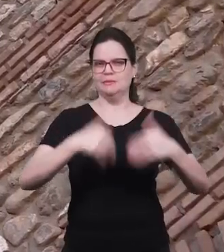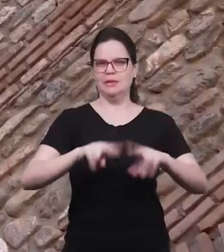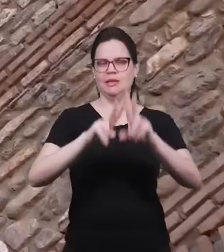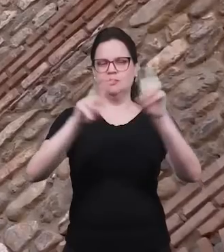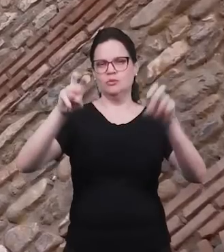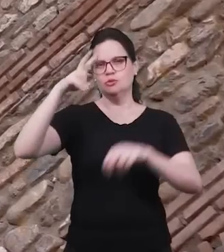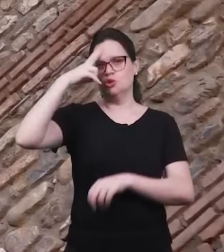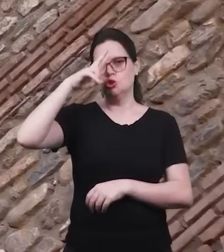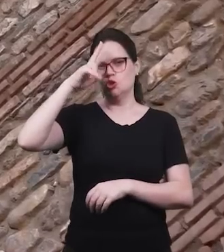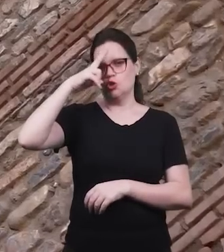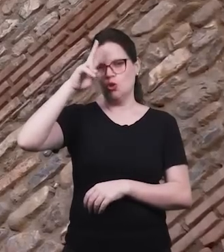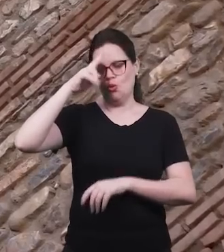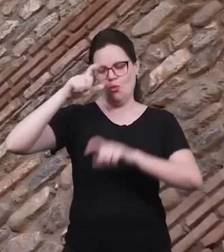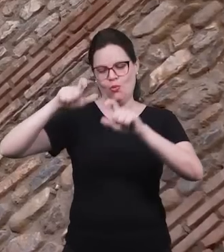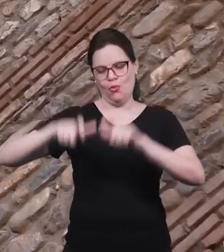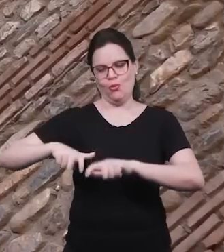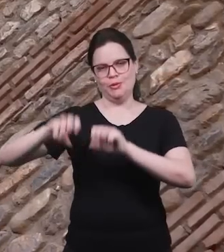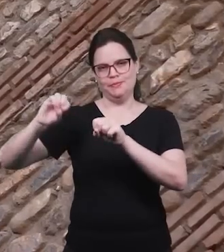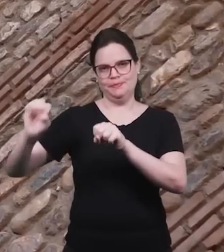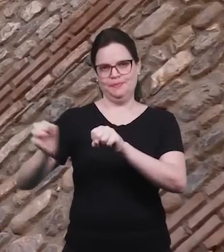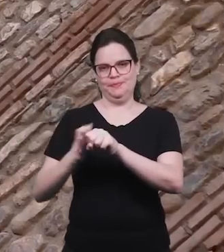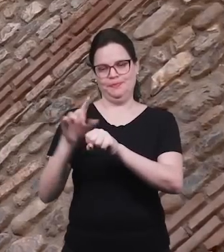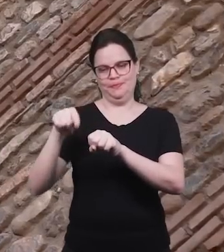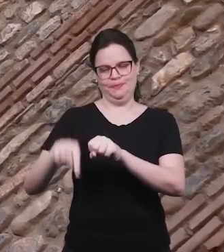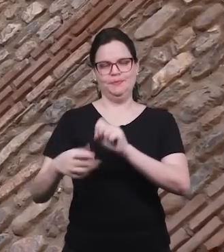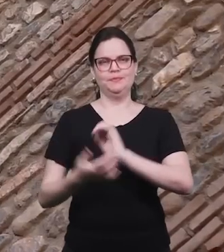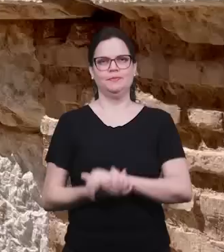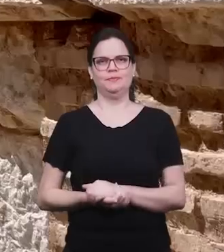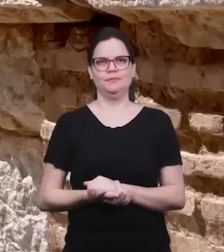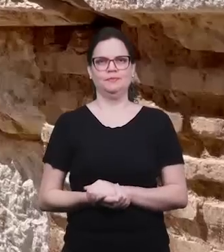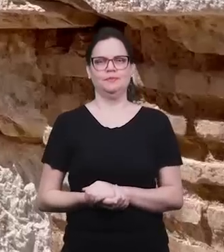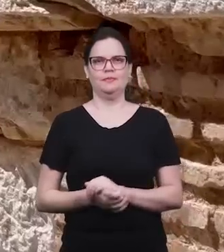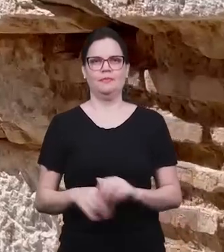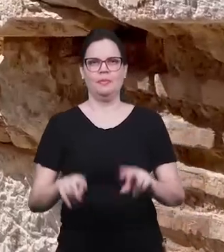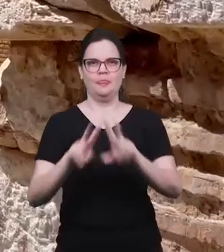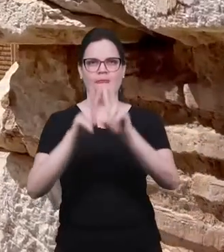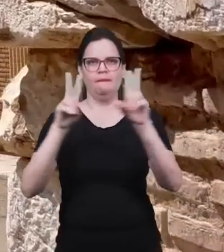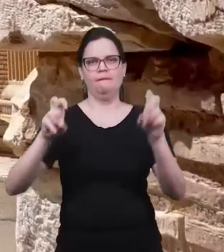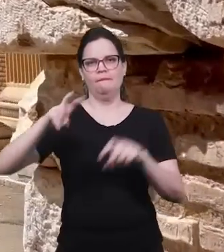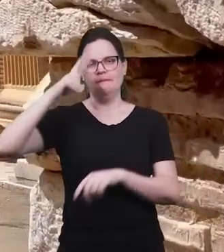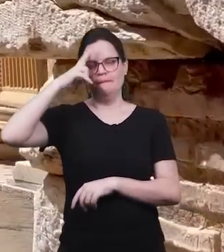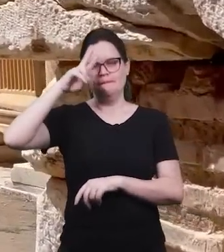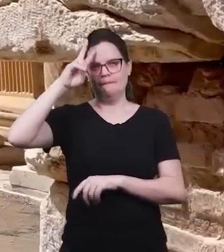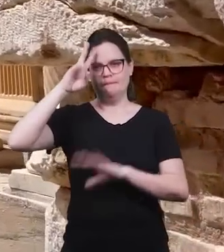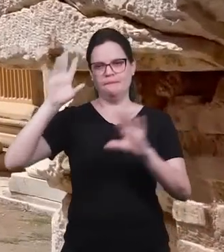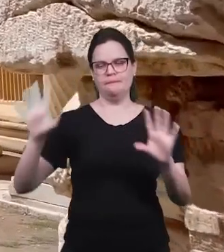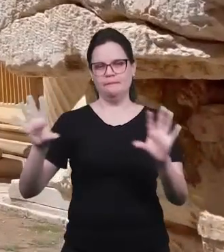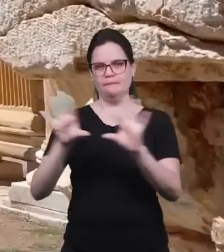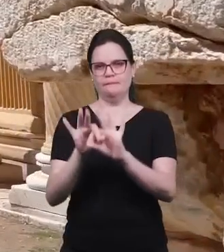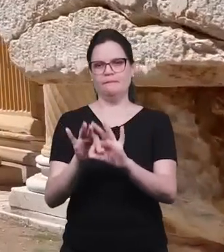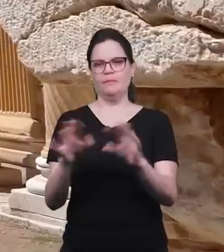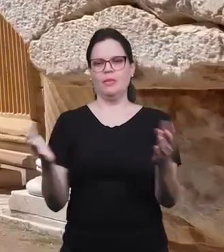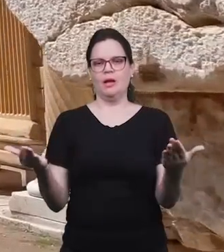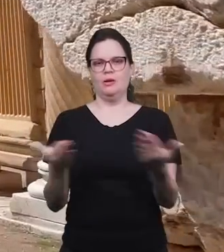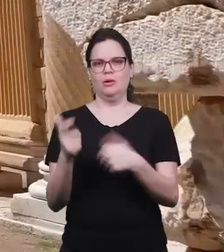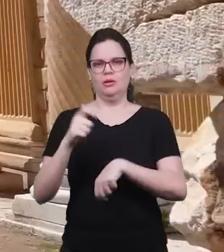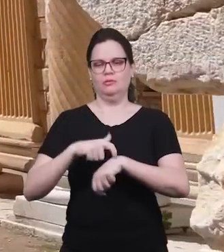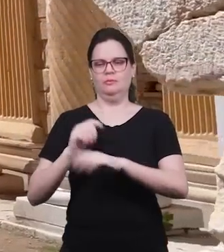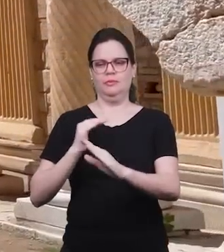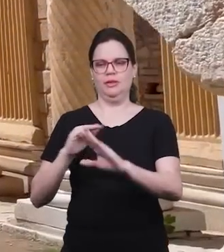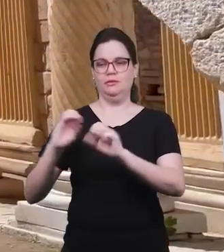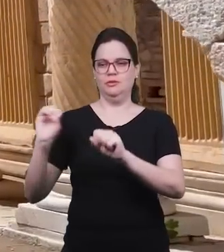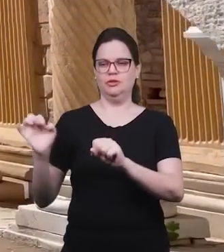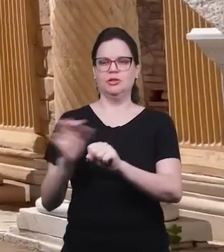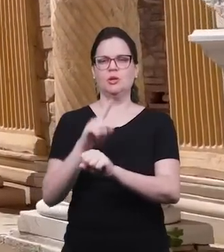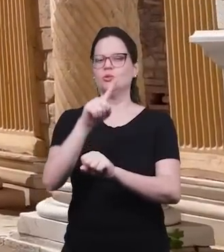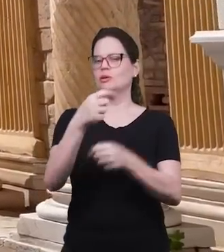abordagem fazendo uma contextualização histórica, né? São aspectos históricos associados a esse momento em